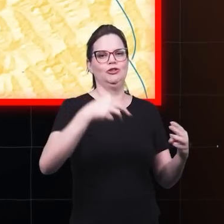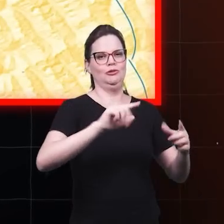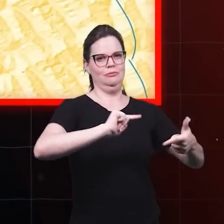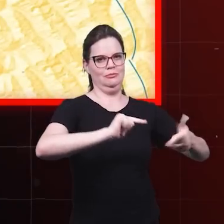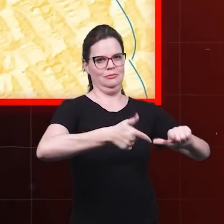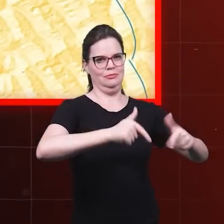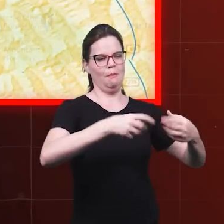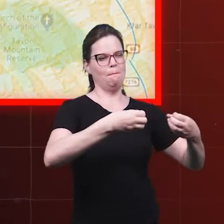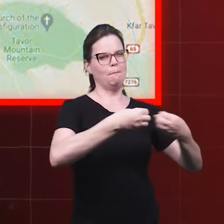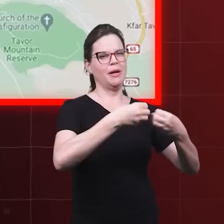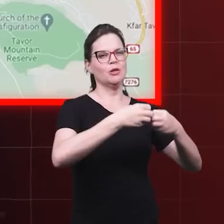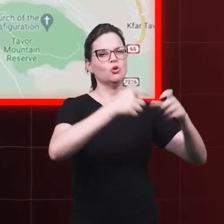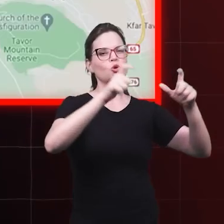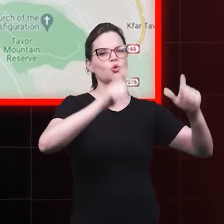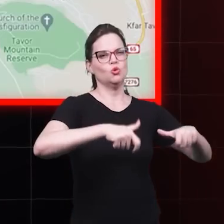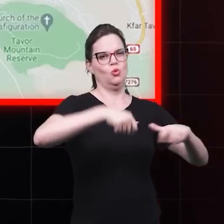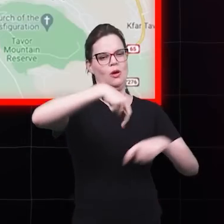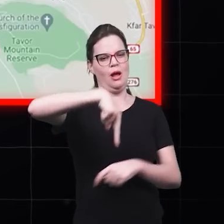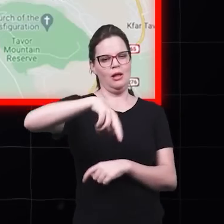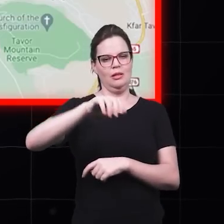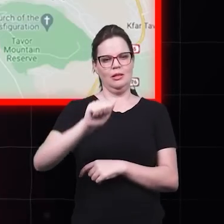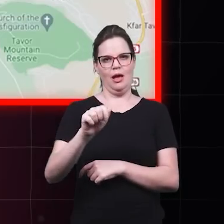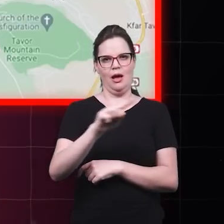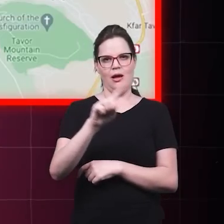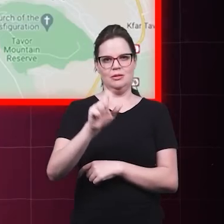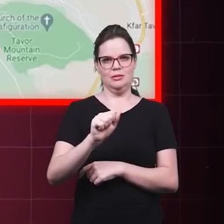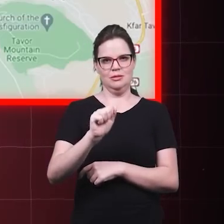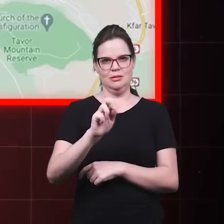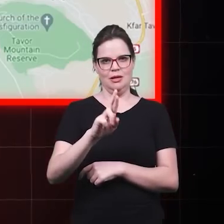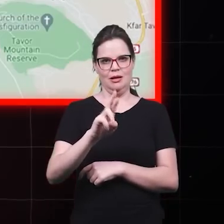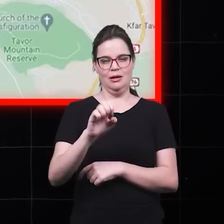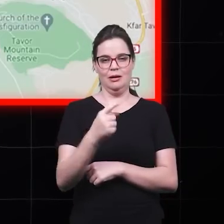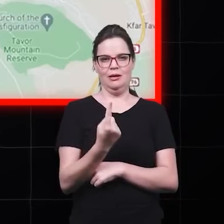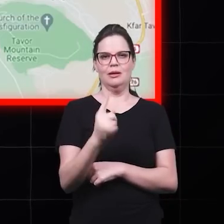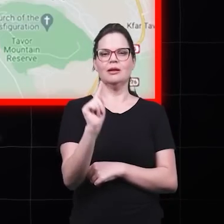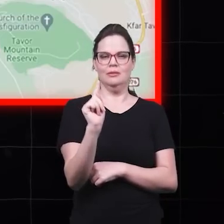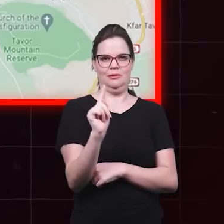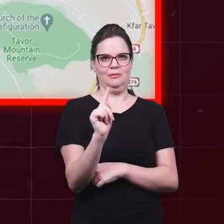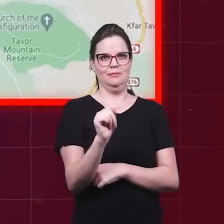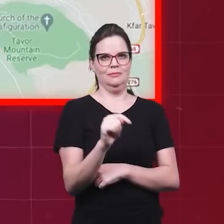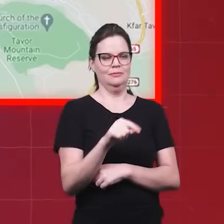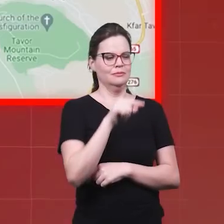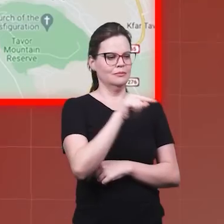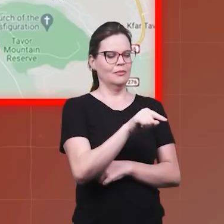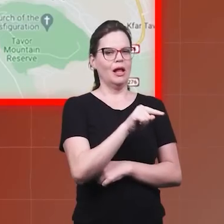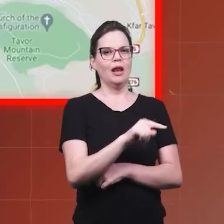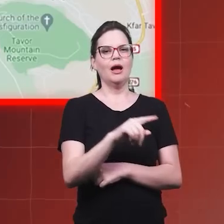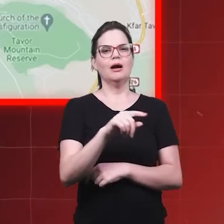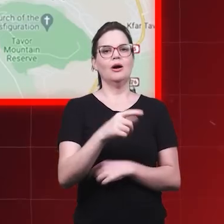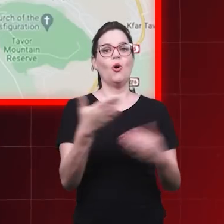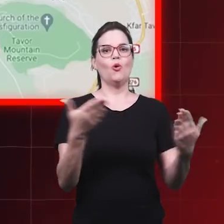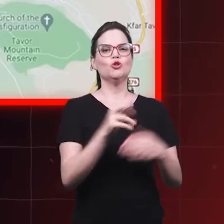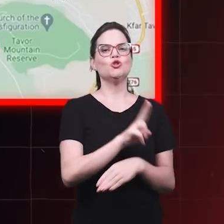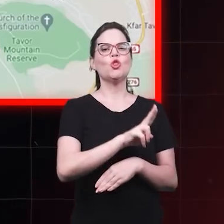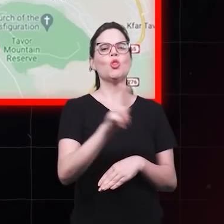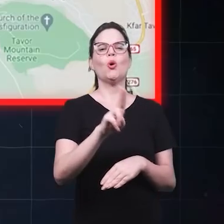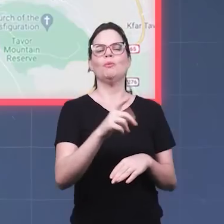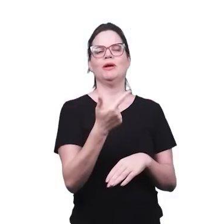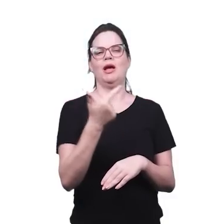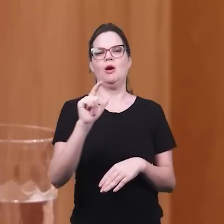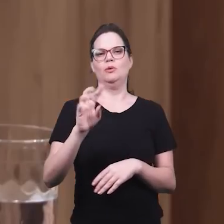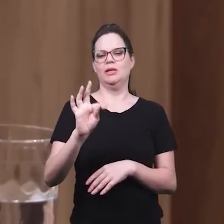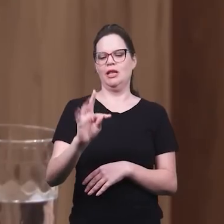cidade de Nazaré. Caná é conhecida hoje como Kfar, que quer dizer